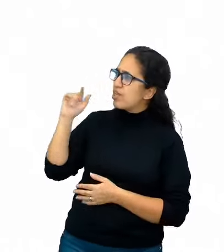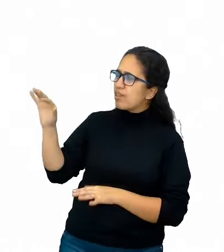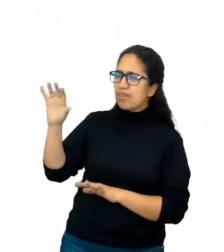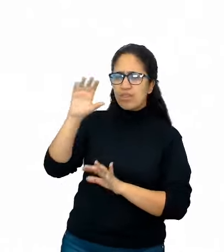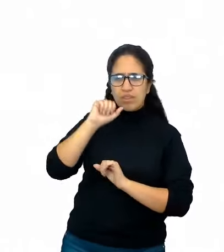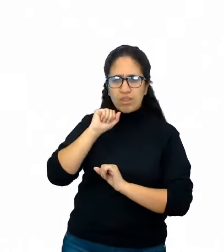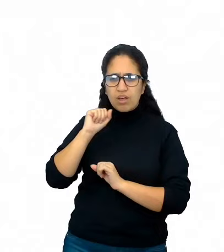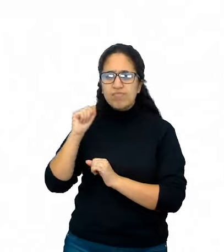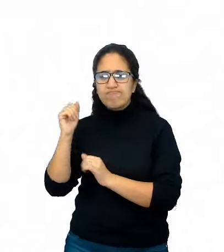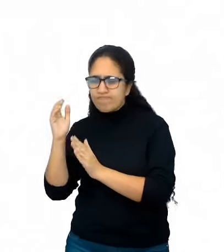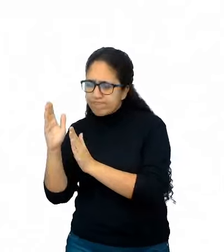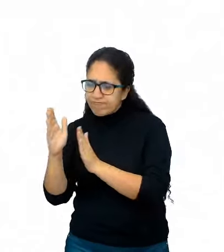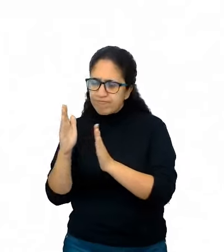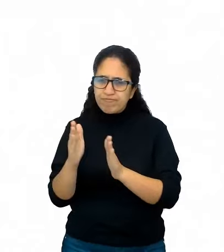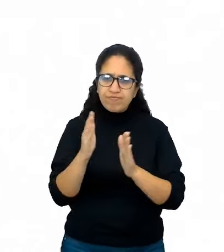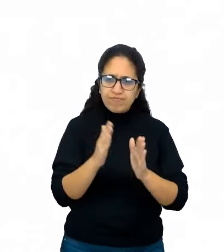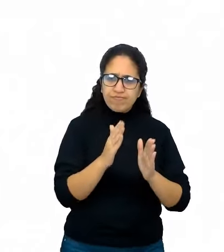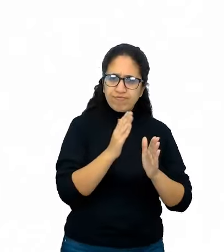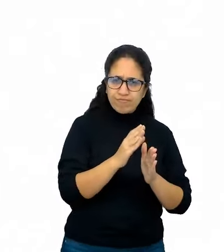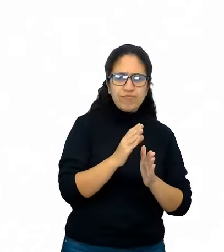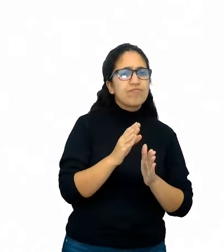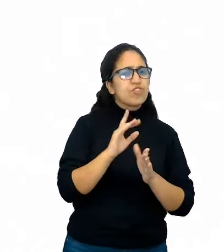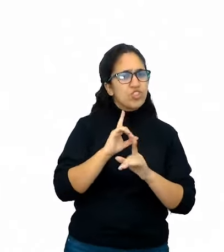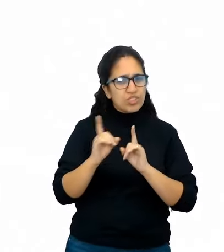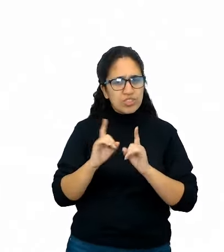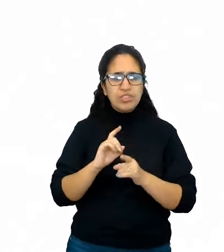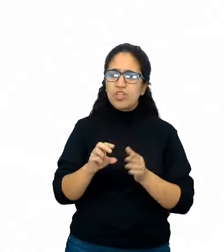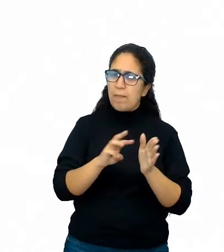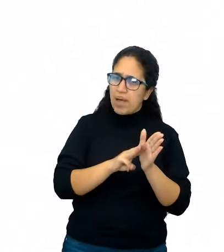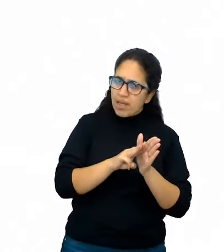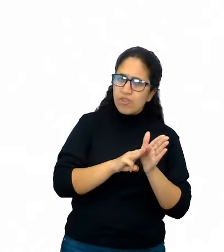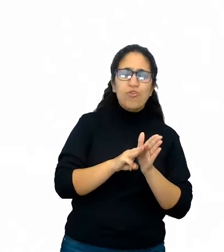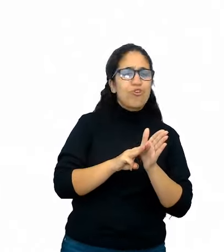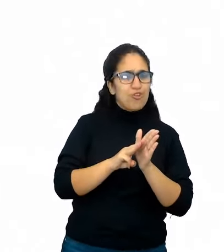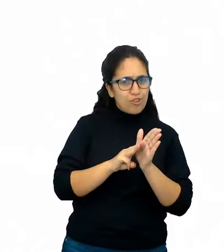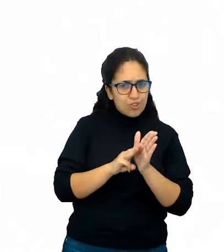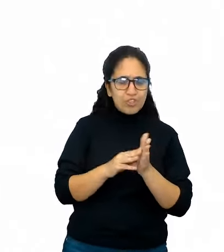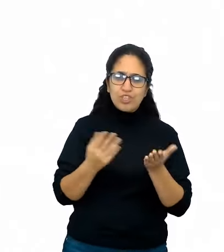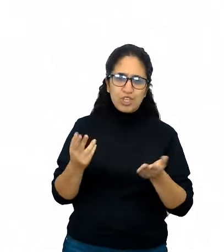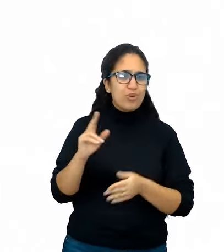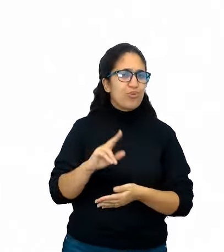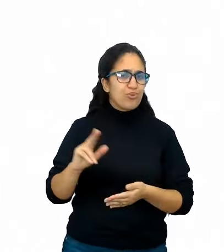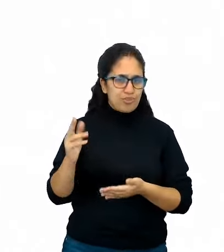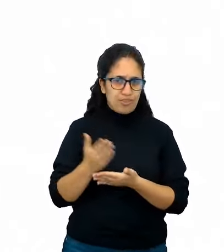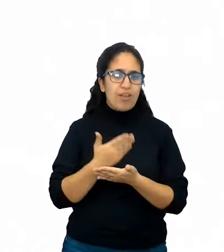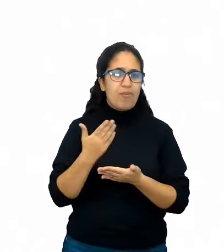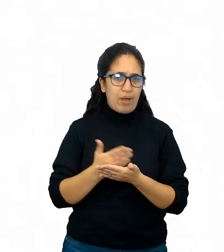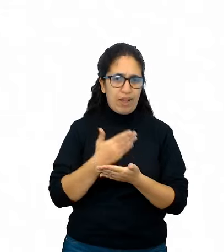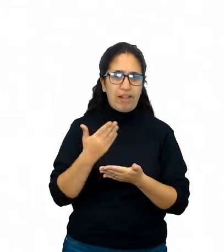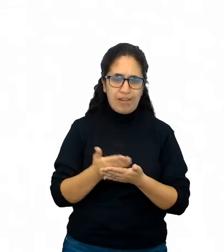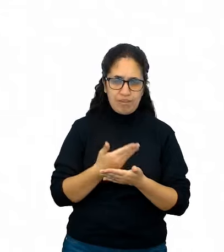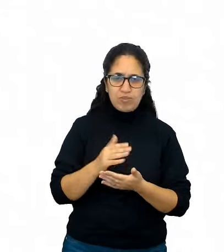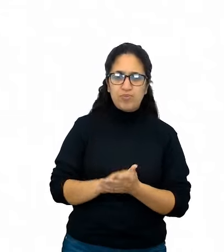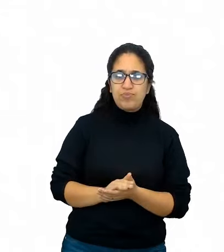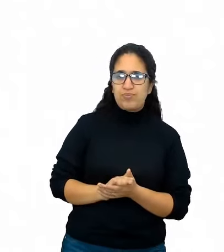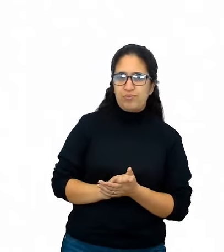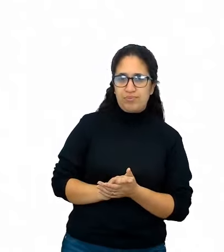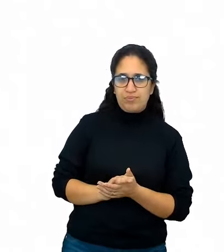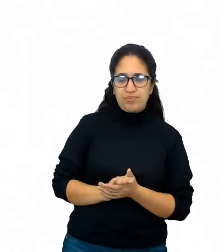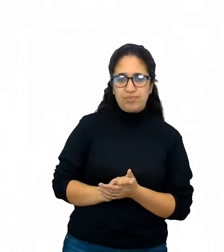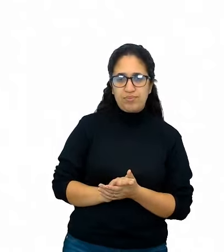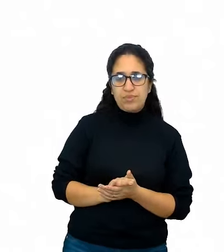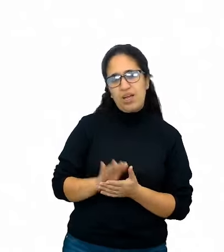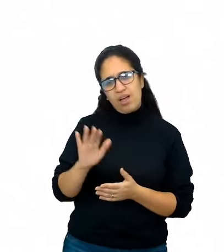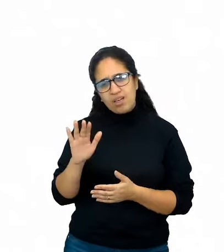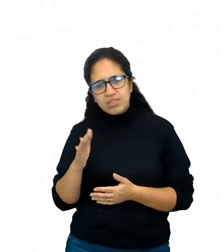dessa estrutura didático-metodológica nas aulas do material Aprender Sempre, visto que, ainda que não haja,